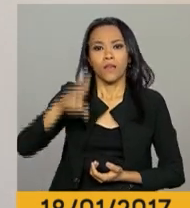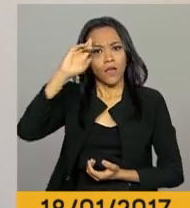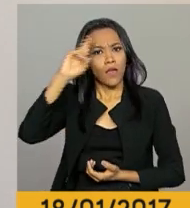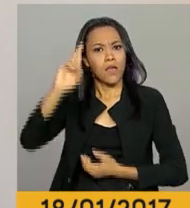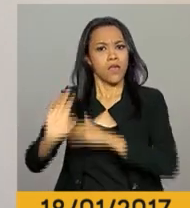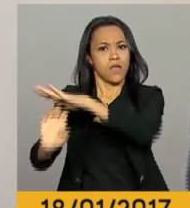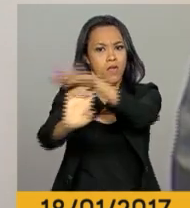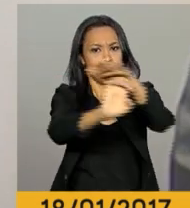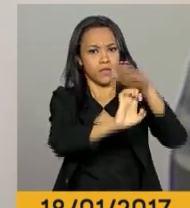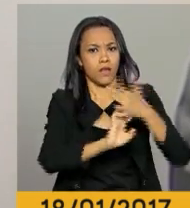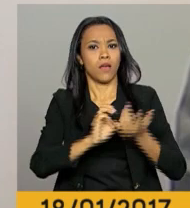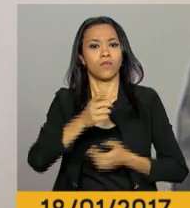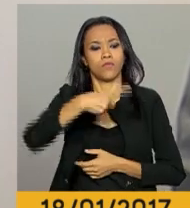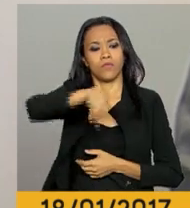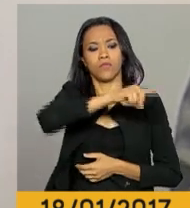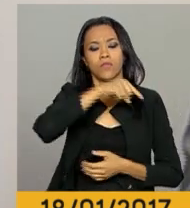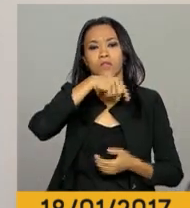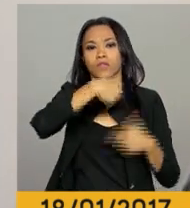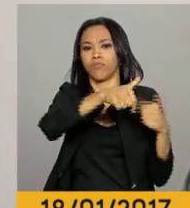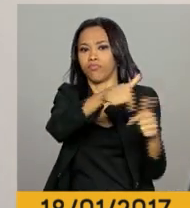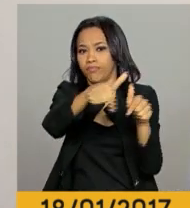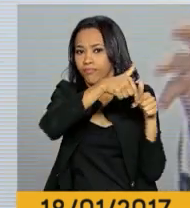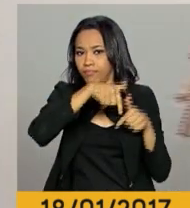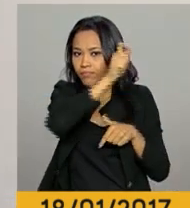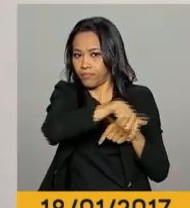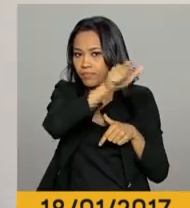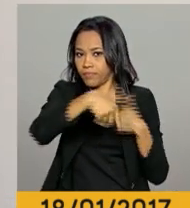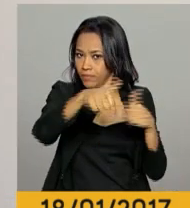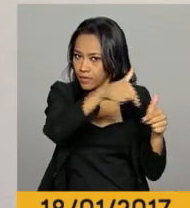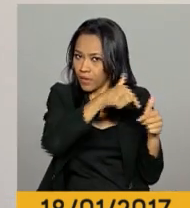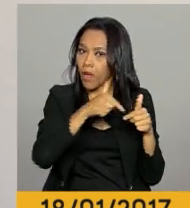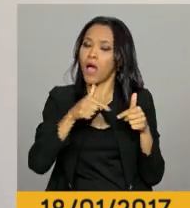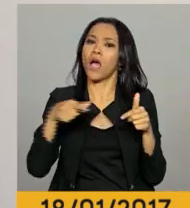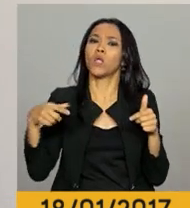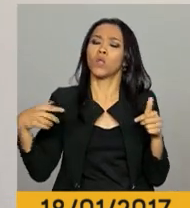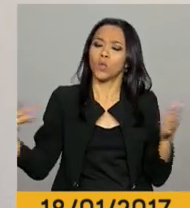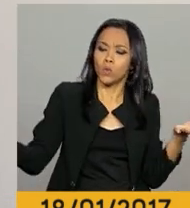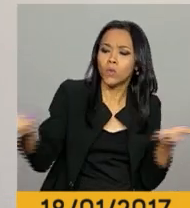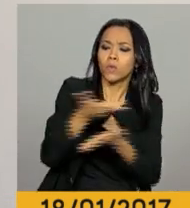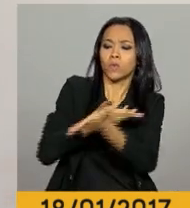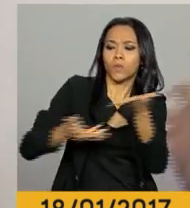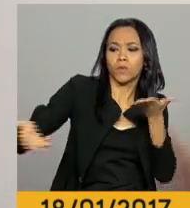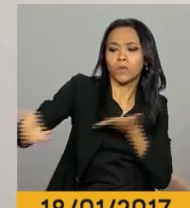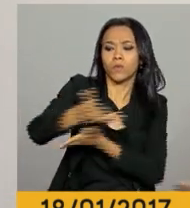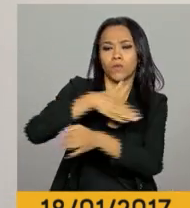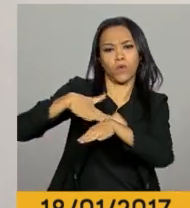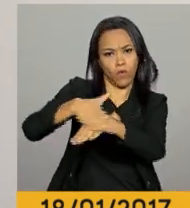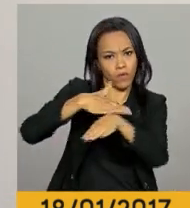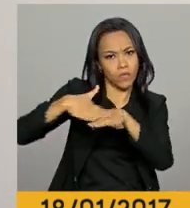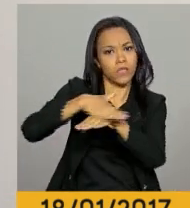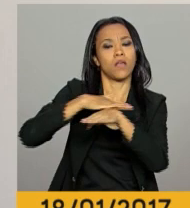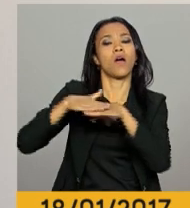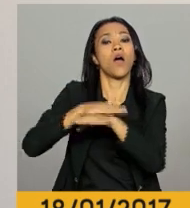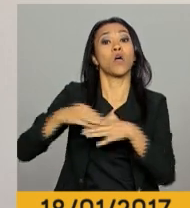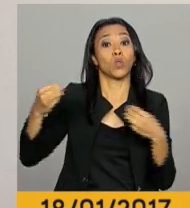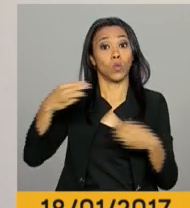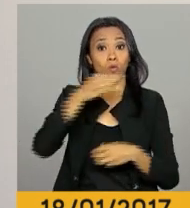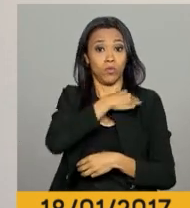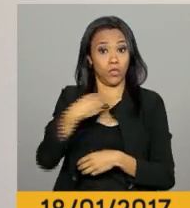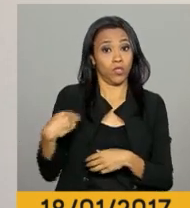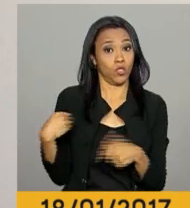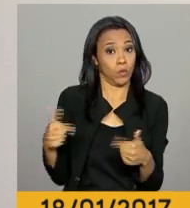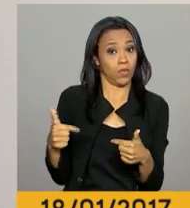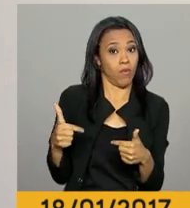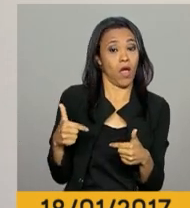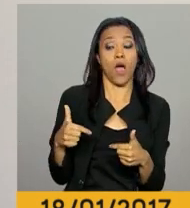empregadores empregados se mobilizaram foram consultados eh o ministro do trabalho consultou